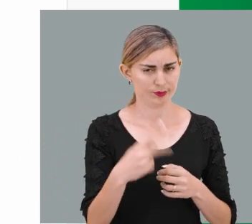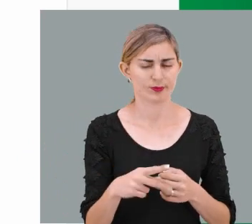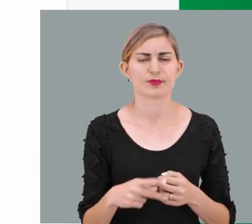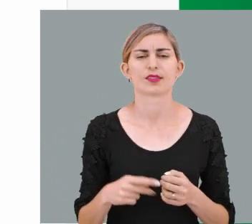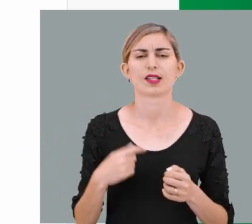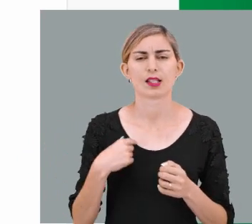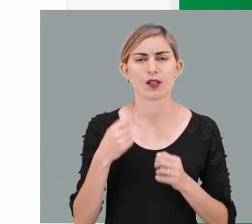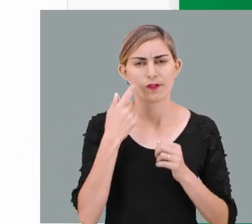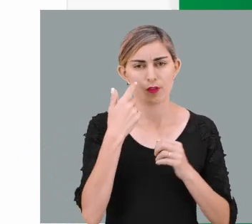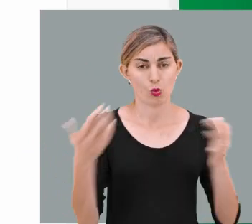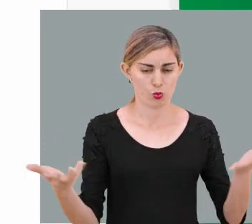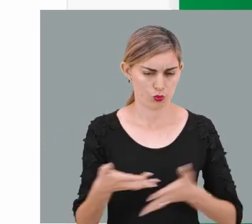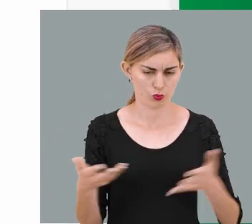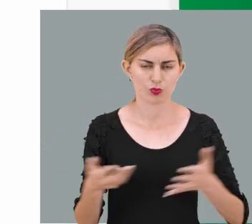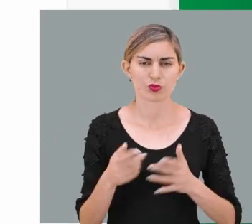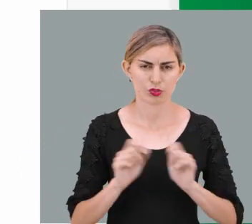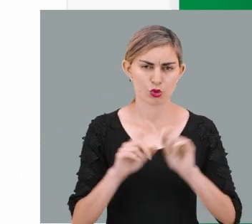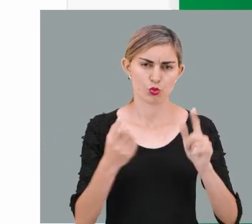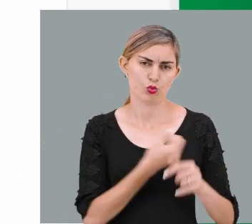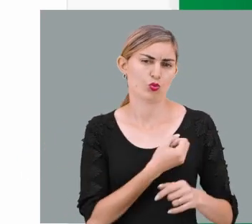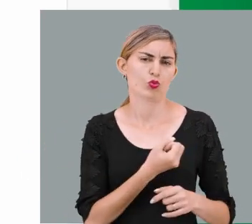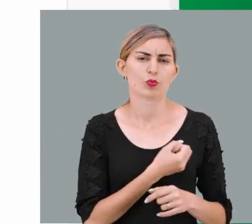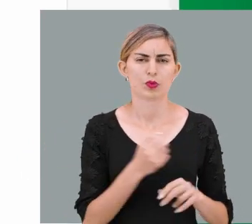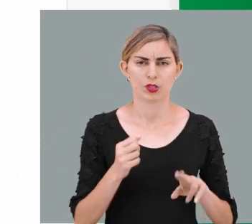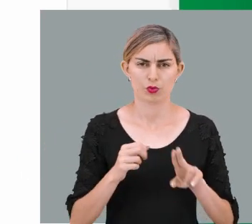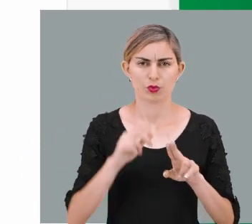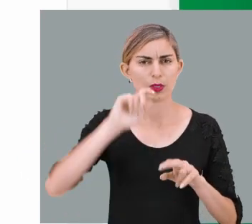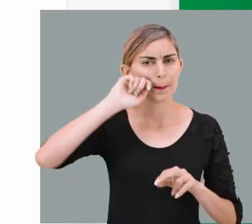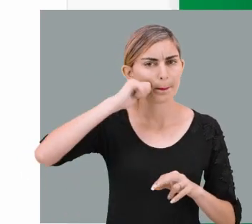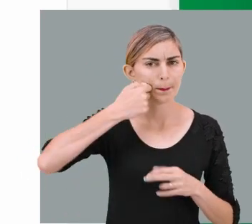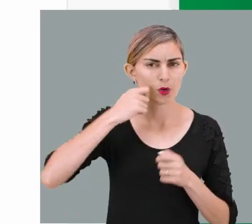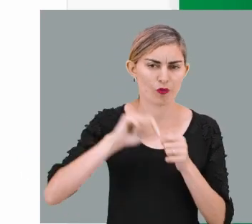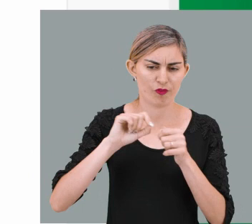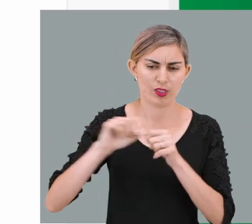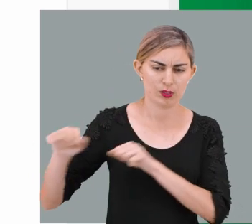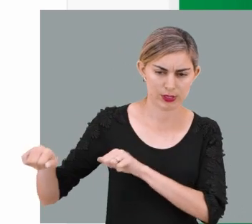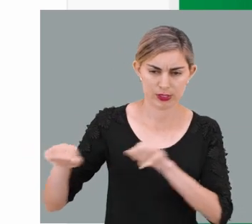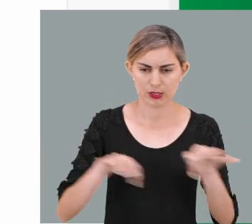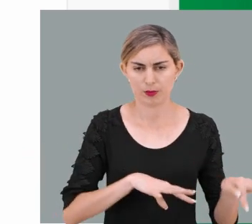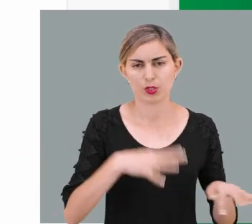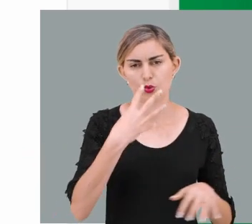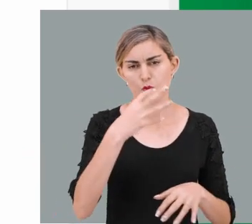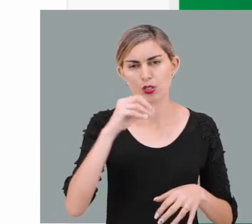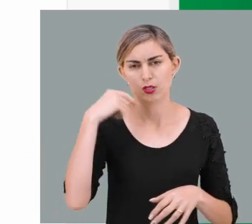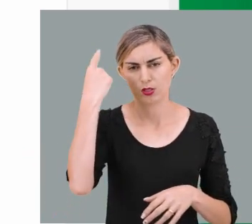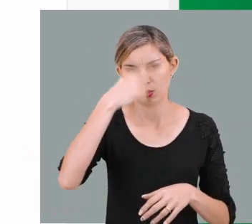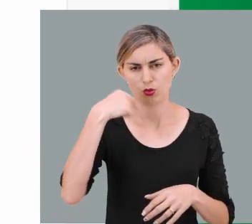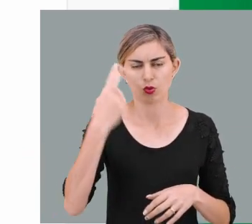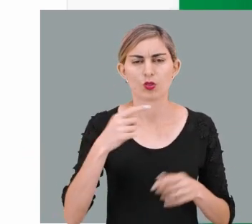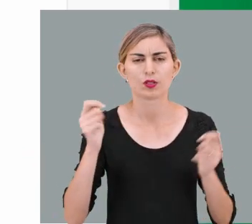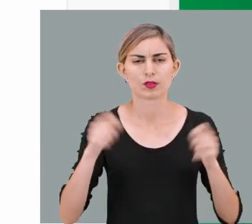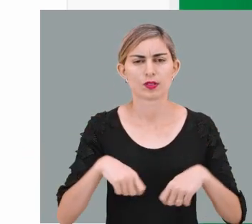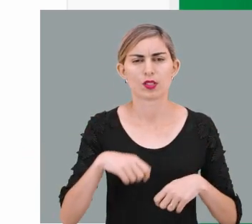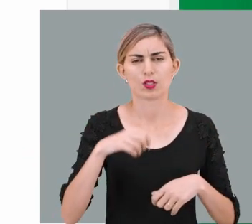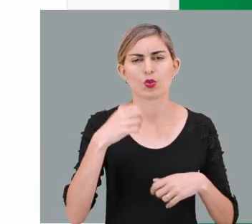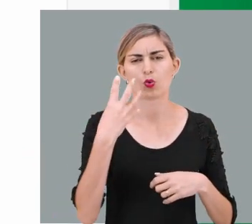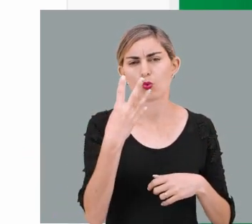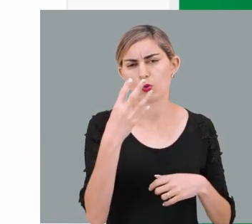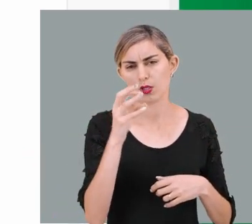Dessa forma, no cenário atual, o número de unidades produzidas por semana, 40 horas disponíveis,